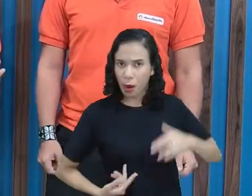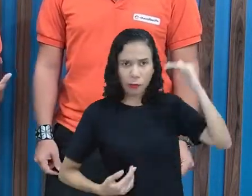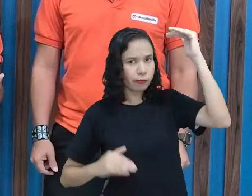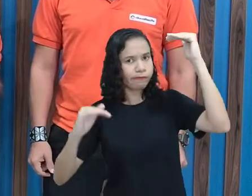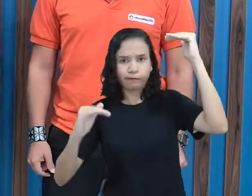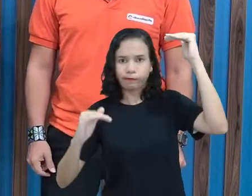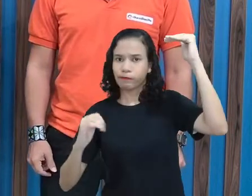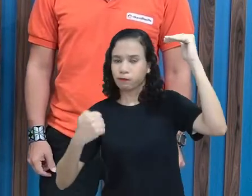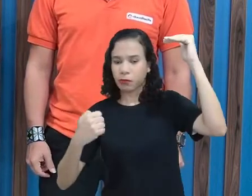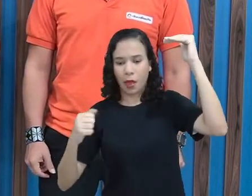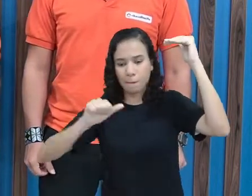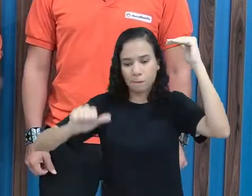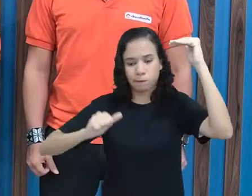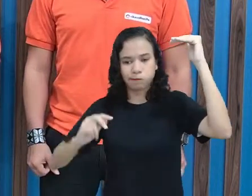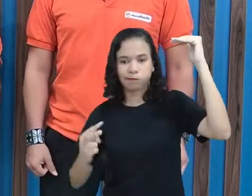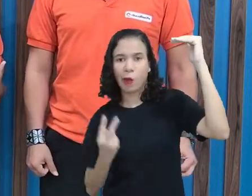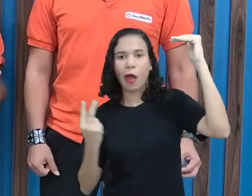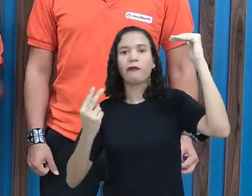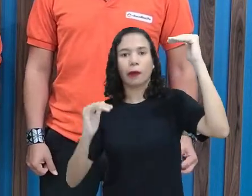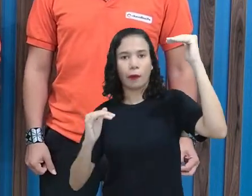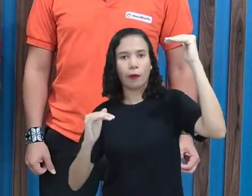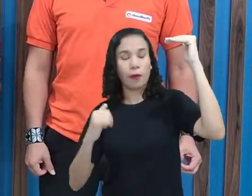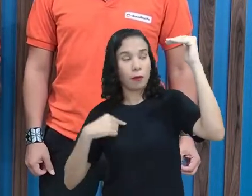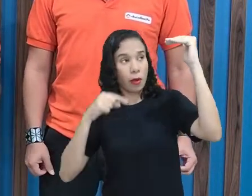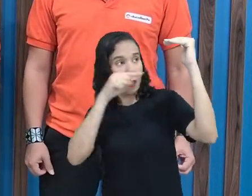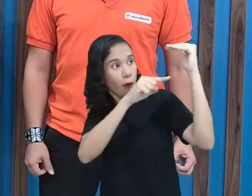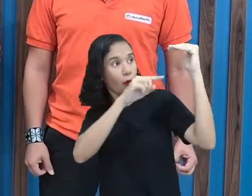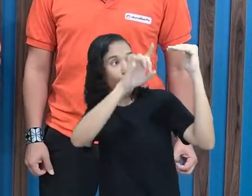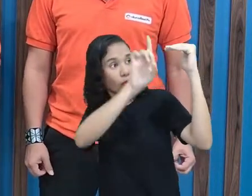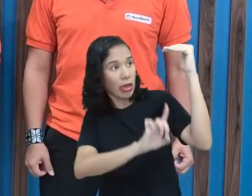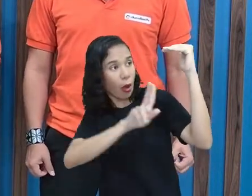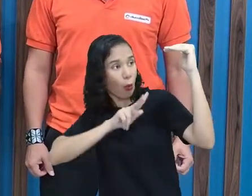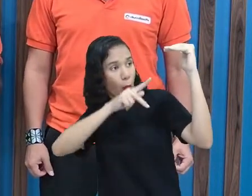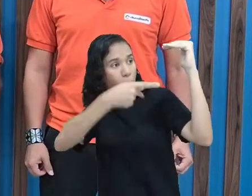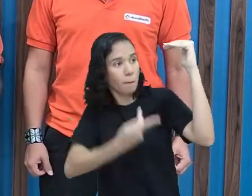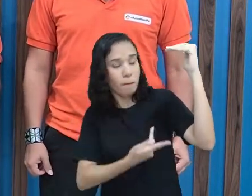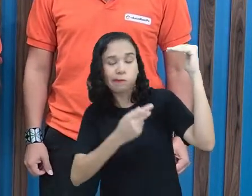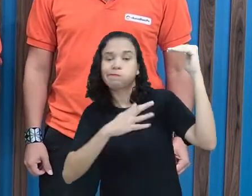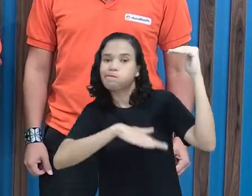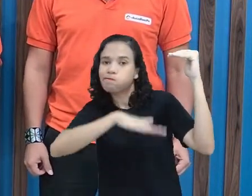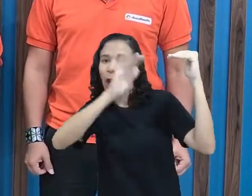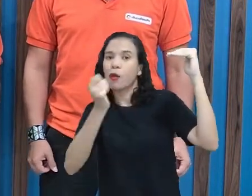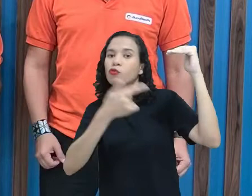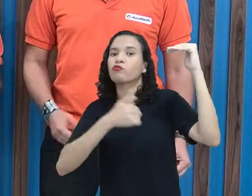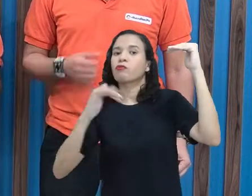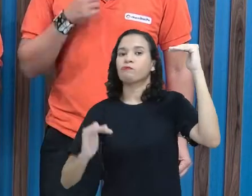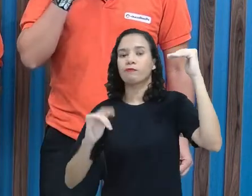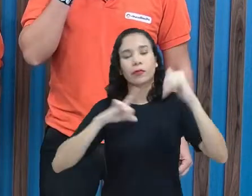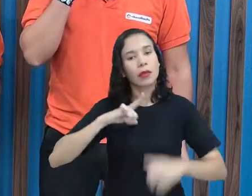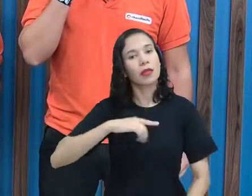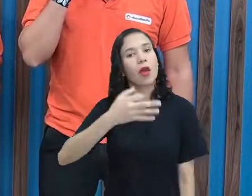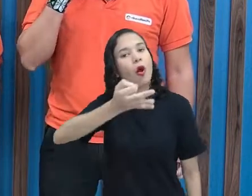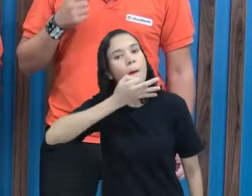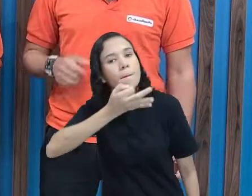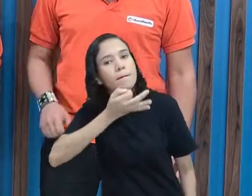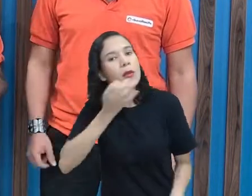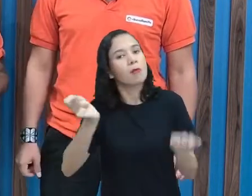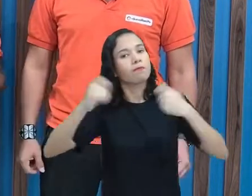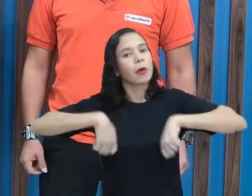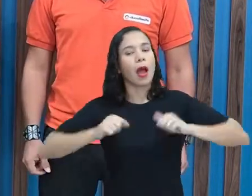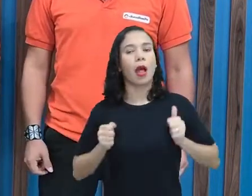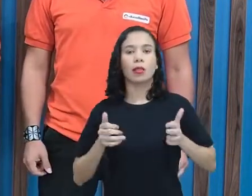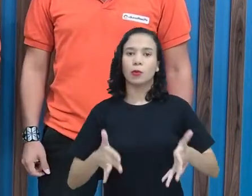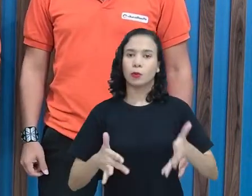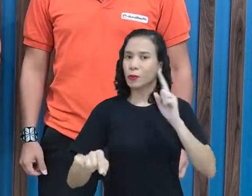valor ele tem que ser modificado, porque as culturas elas são modificadas. E tem coisas, tem opiniões, tem atitudes que